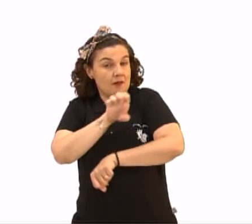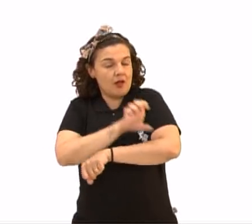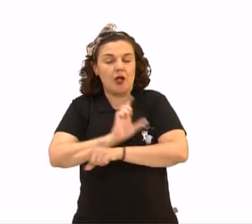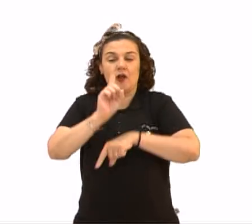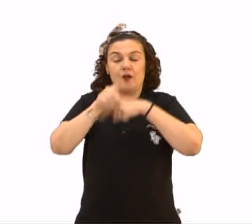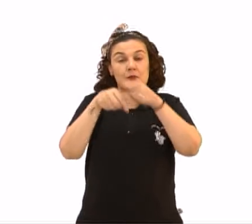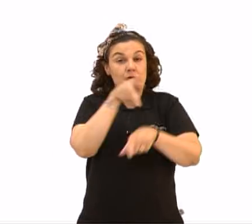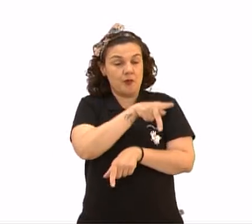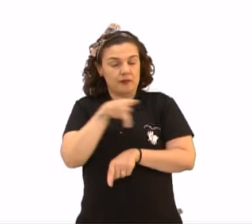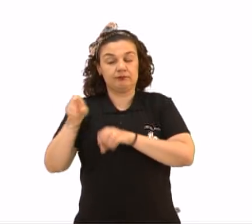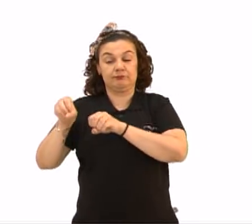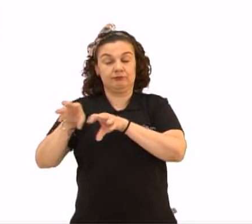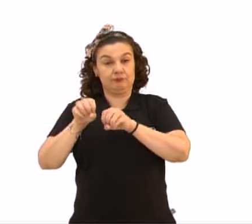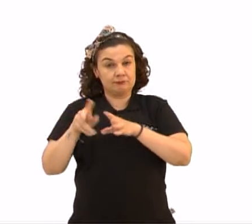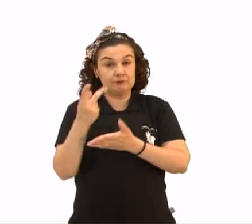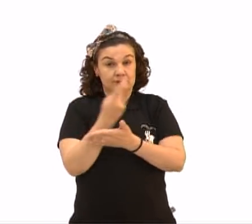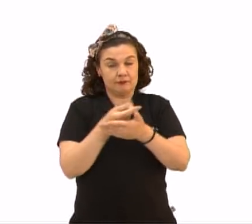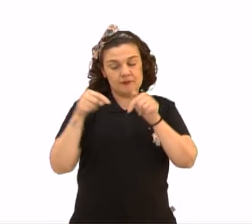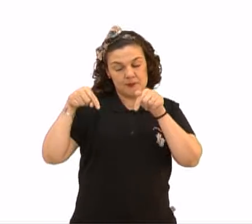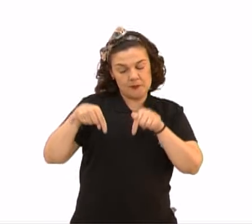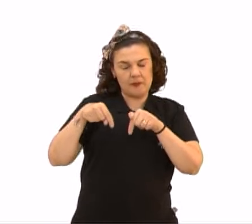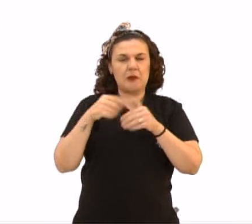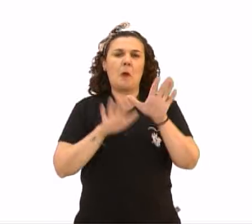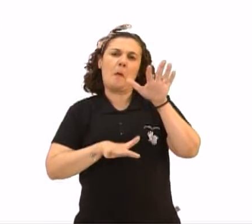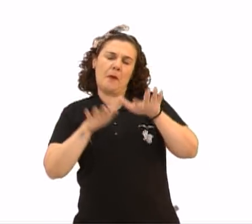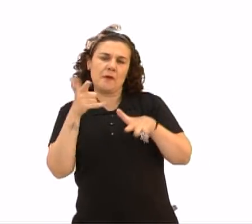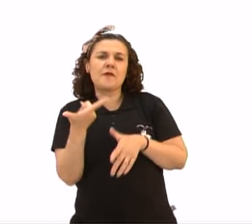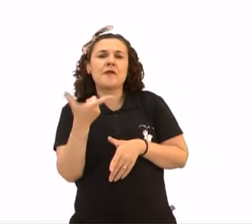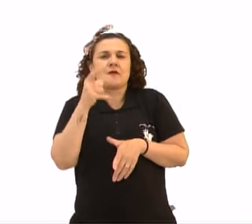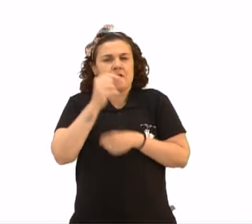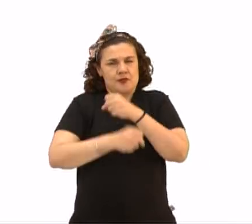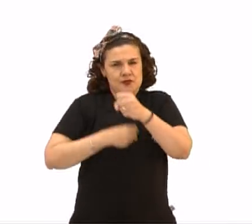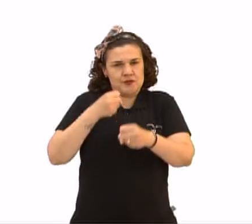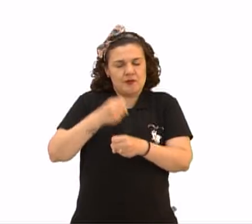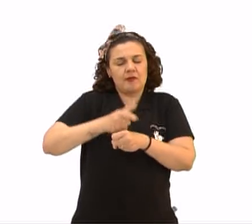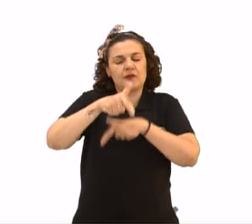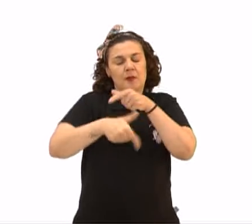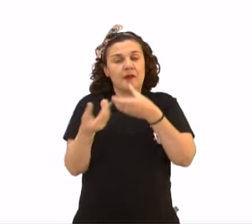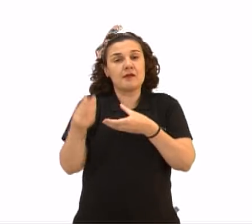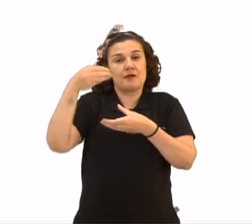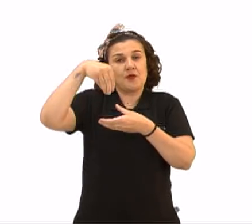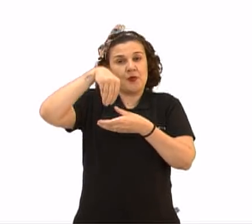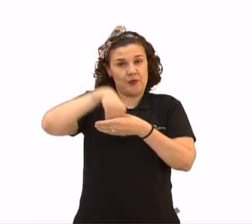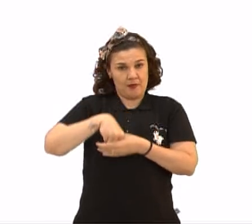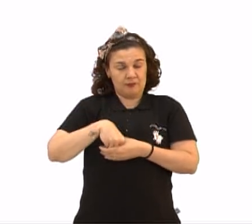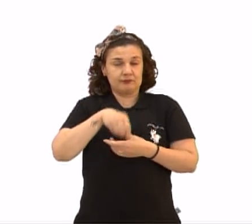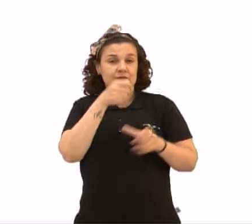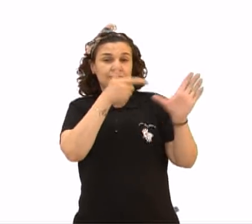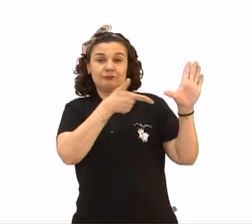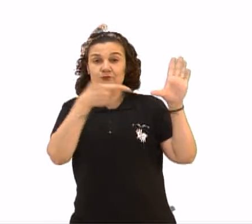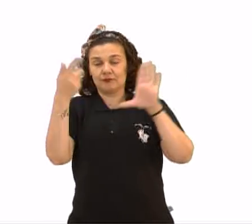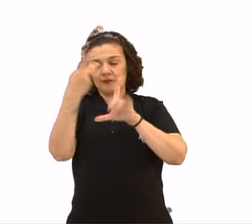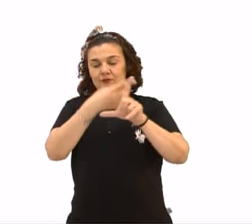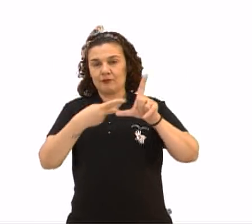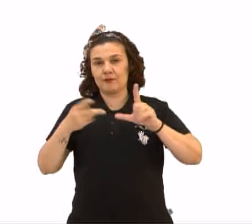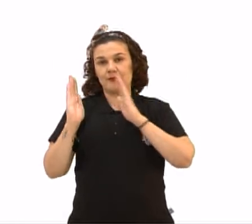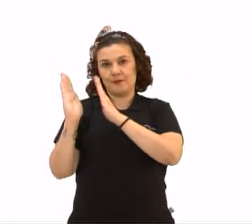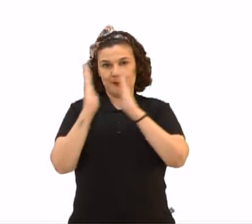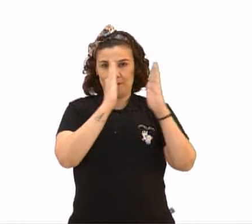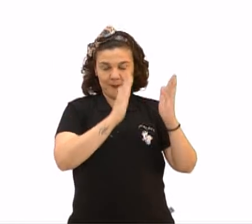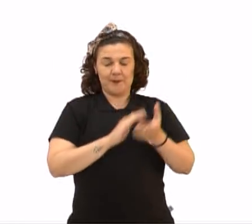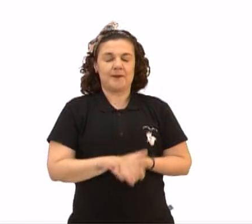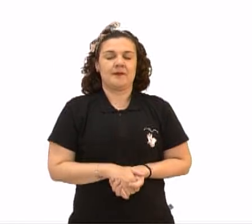fui professor daqui, então tem mais de 20 anos, quase 20 anos, né, que eu trabalho aqui relacionado com a Gibiteca. Sim.